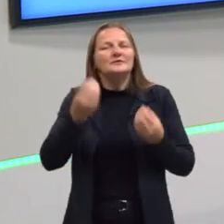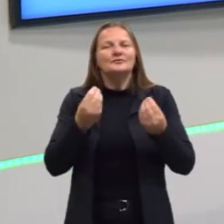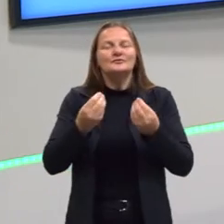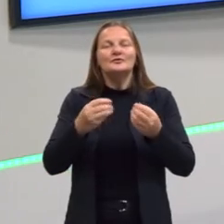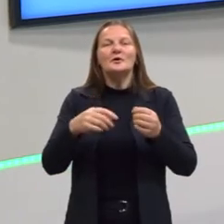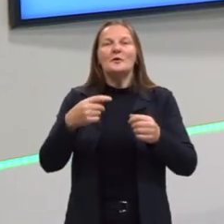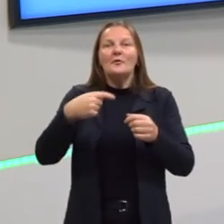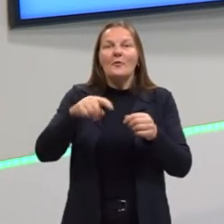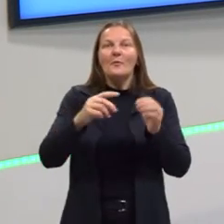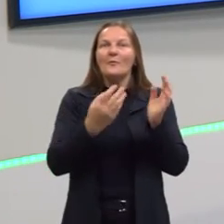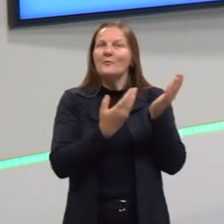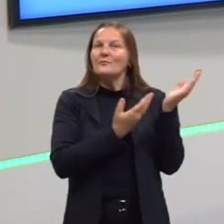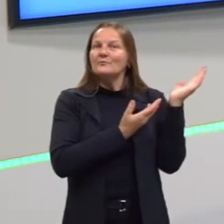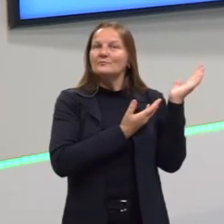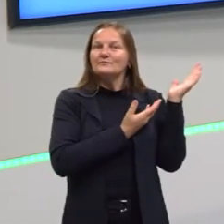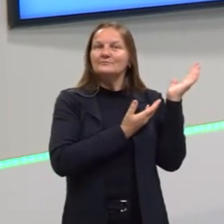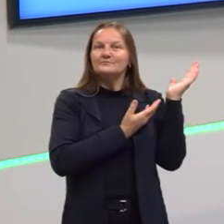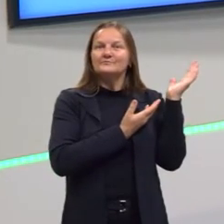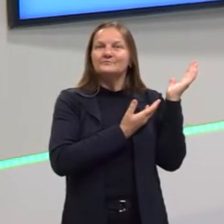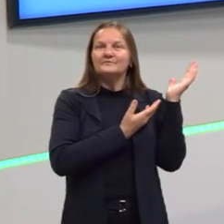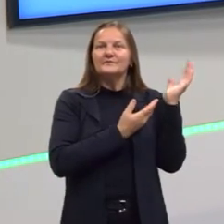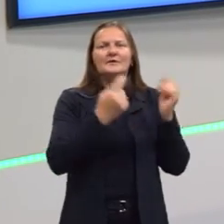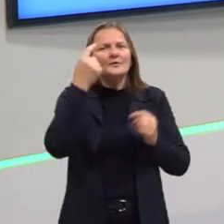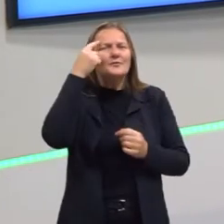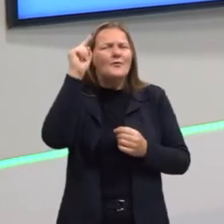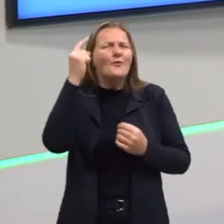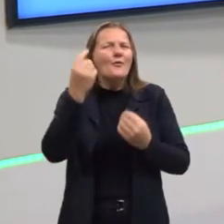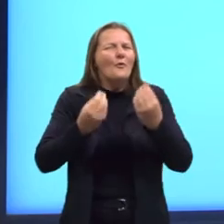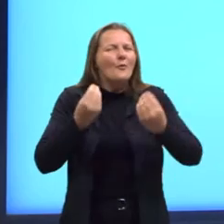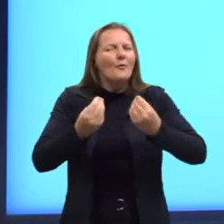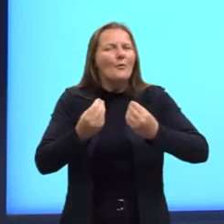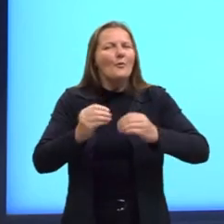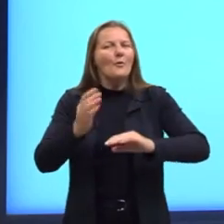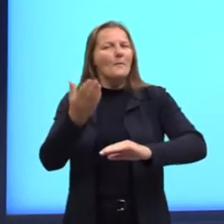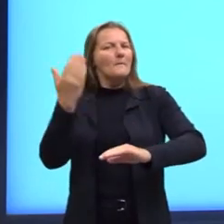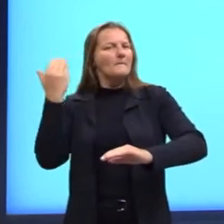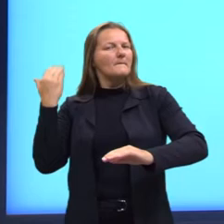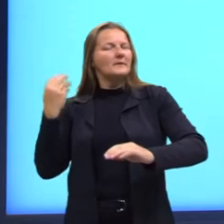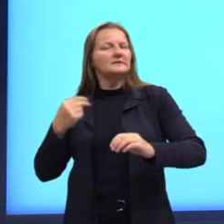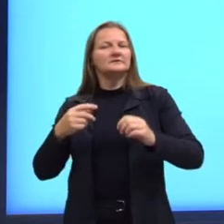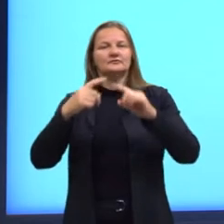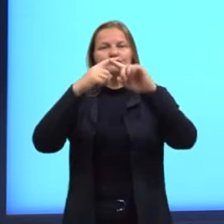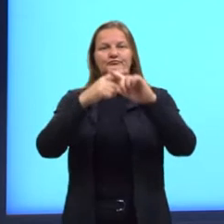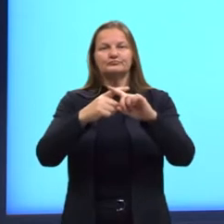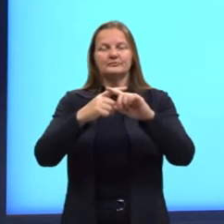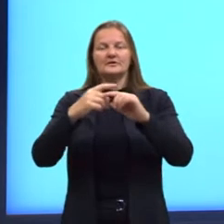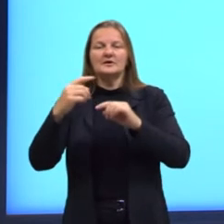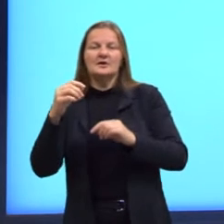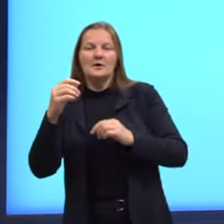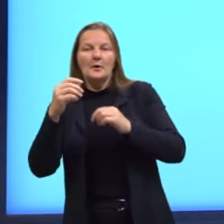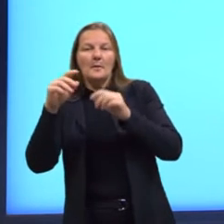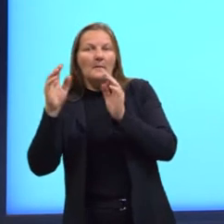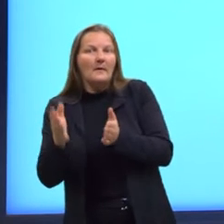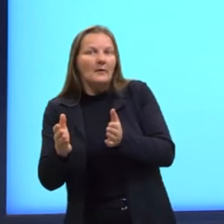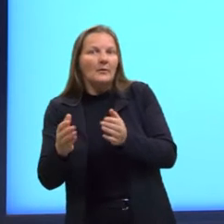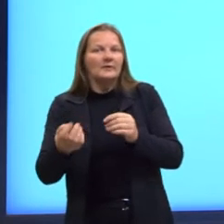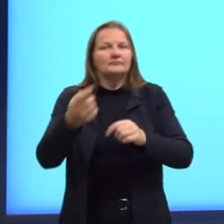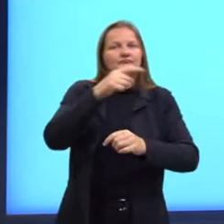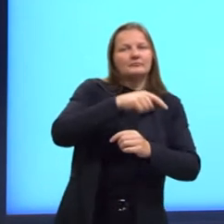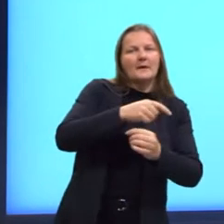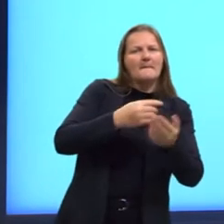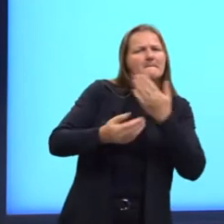nós podemos ir para essa essa ideia de passado versus presente perfeito